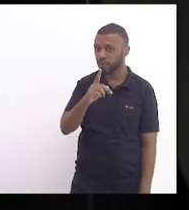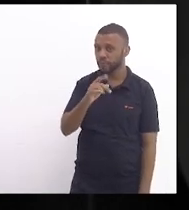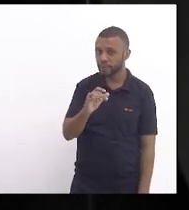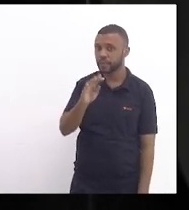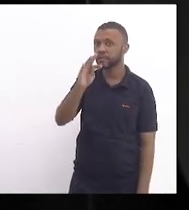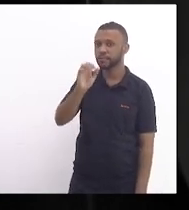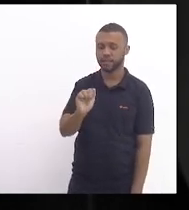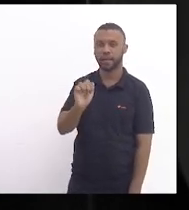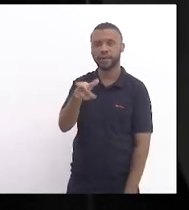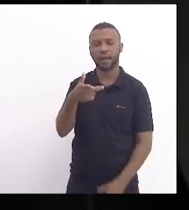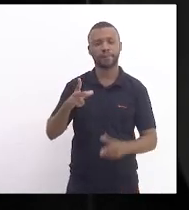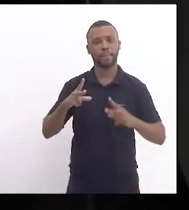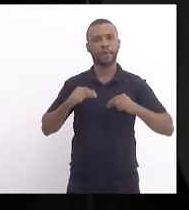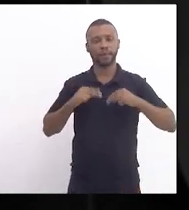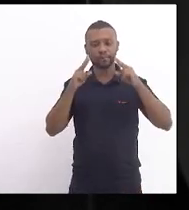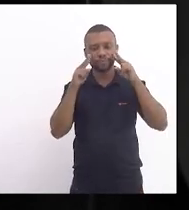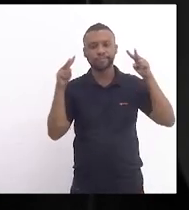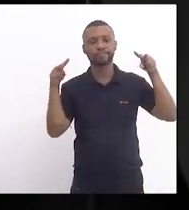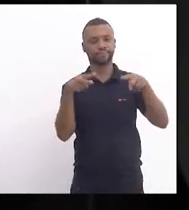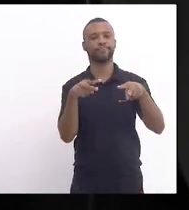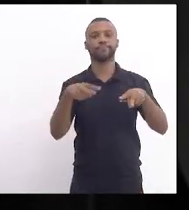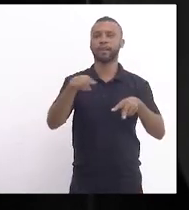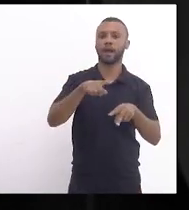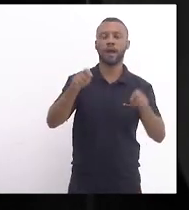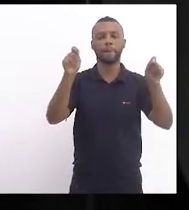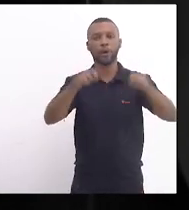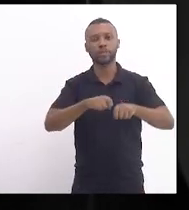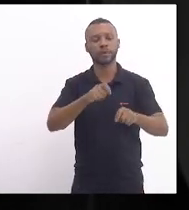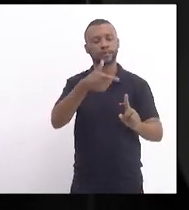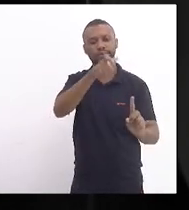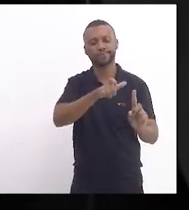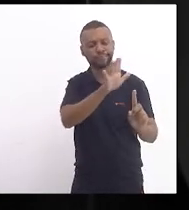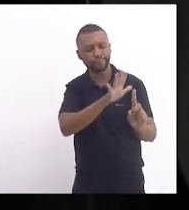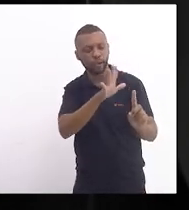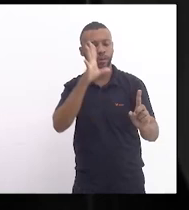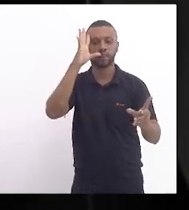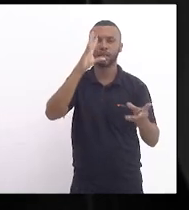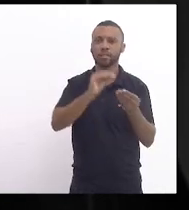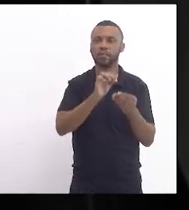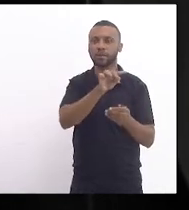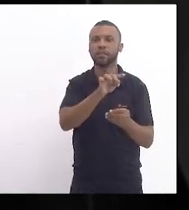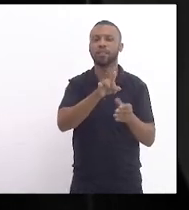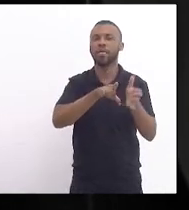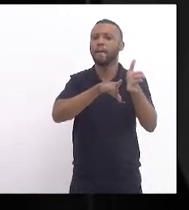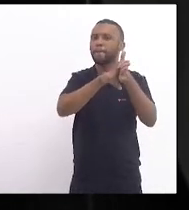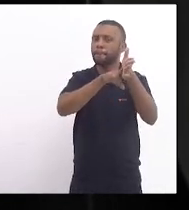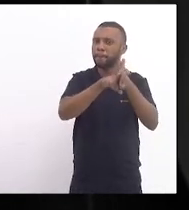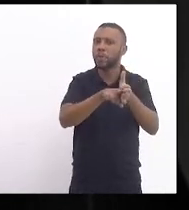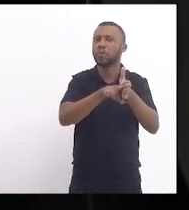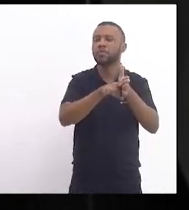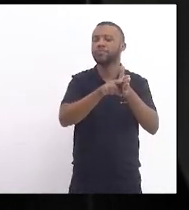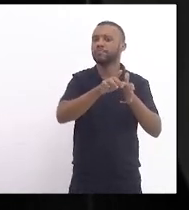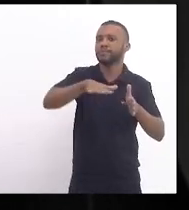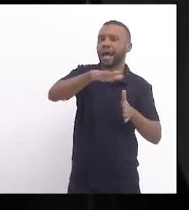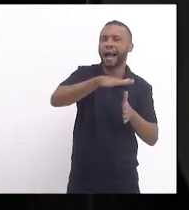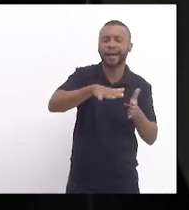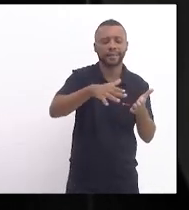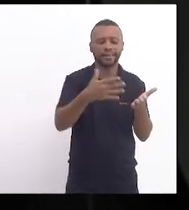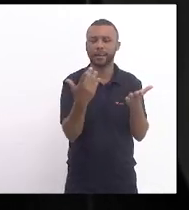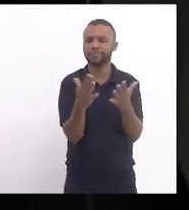merecia de reconhecido a possibilidade ser entendidos como peritos em papiloscopia